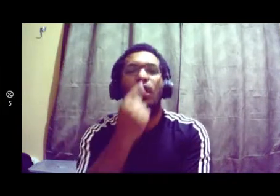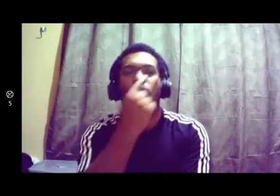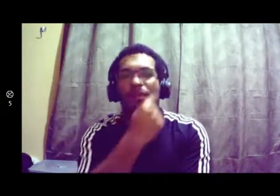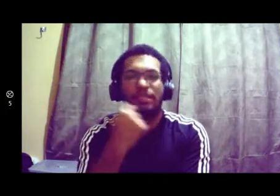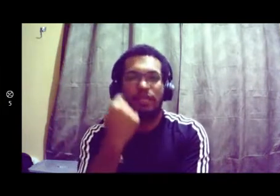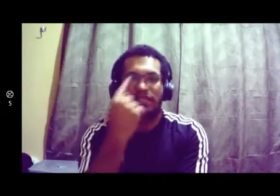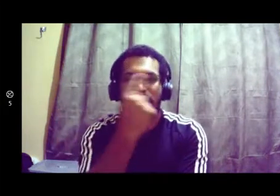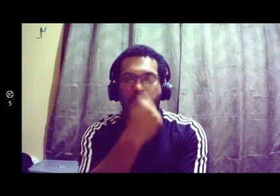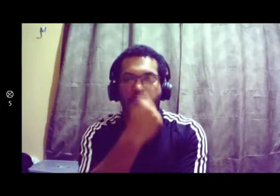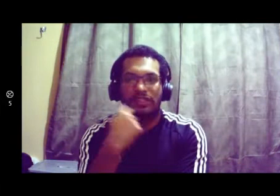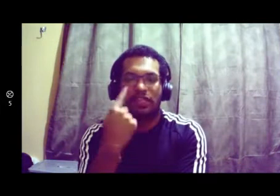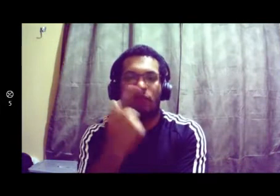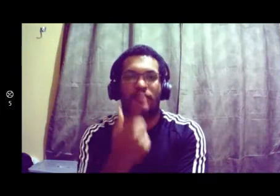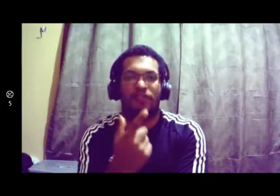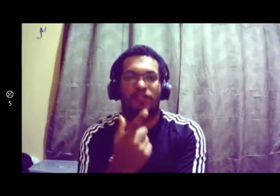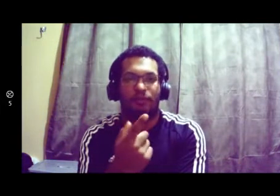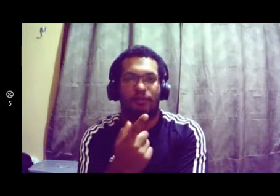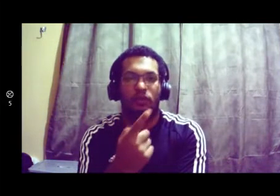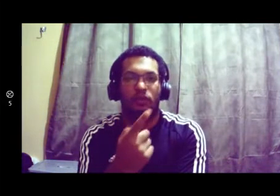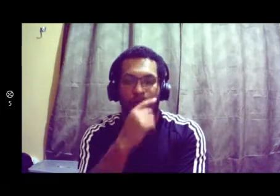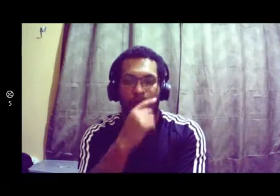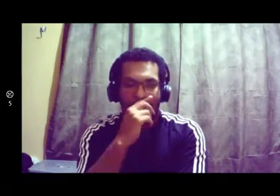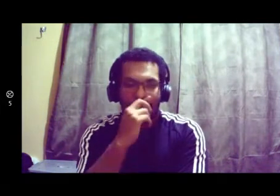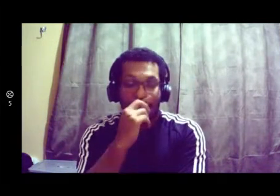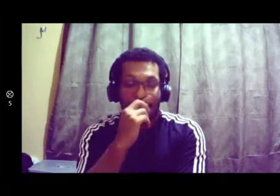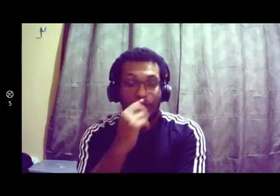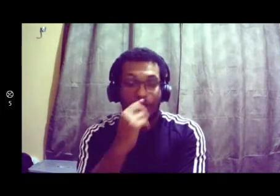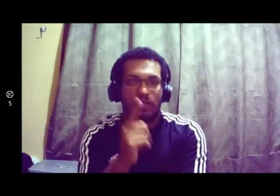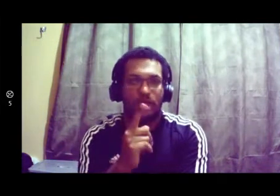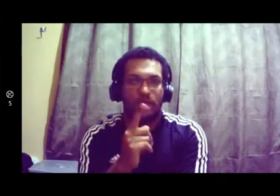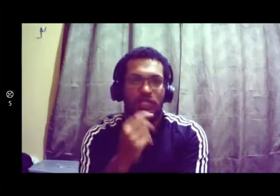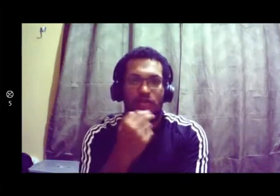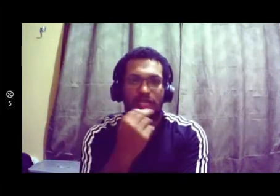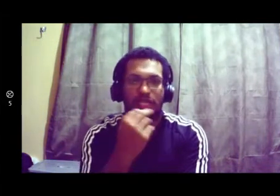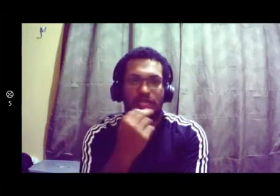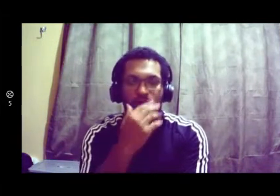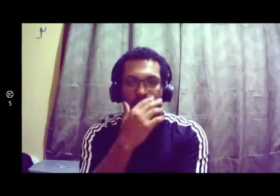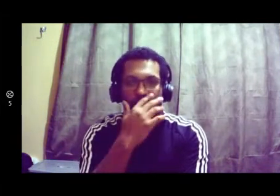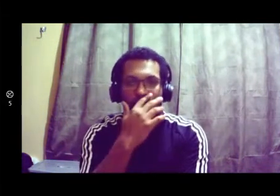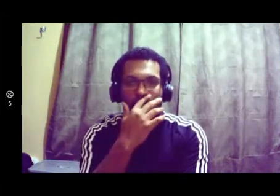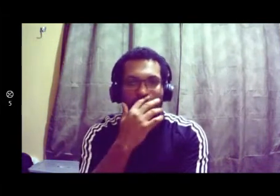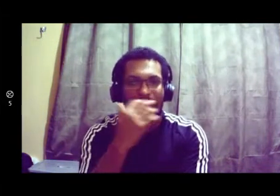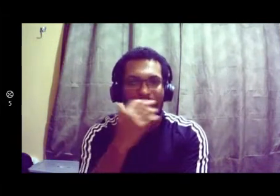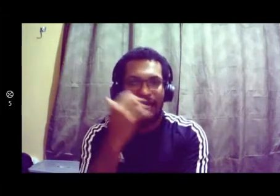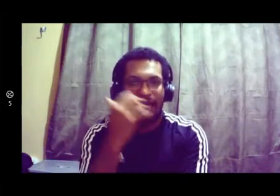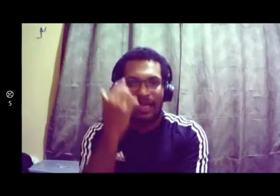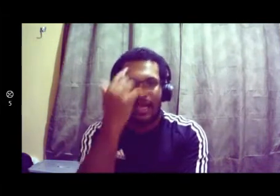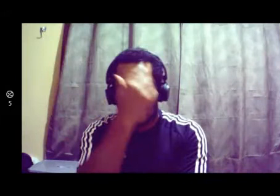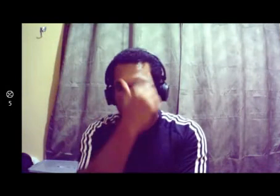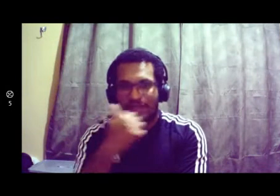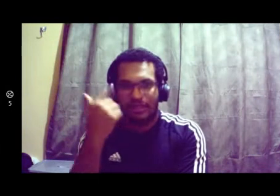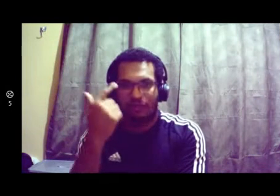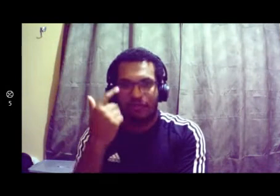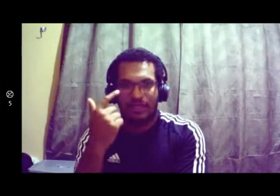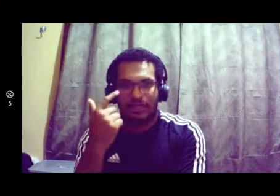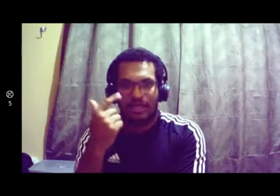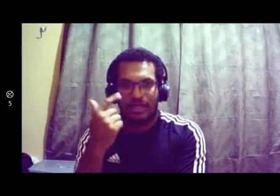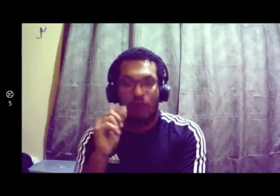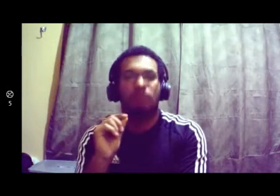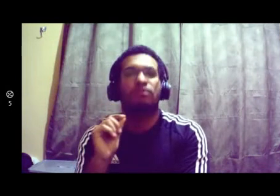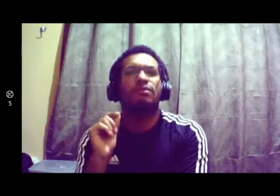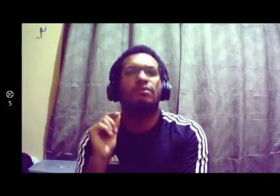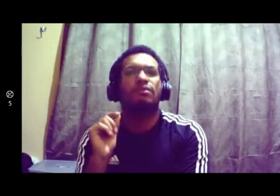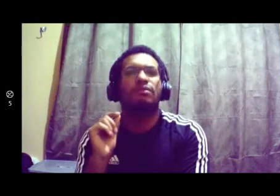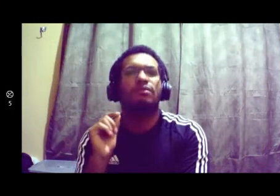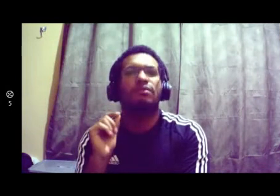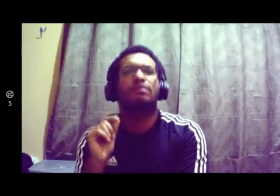Eu uso a minha expressão facial para fazer a pergunta. Então, isso é muito importante. Durante as perguntas, eu usar a expressão facial,